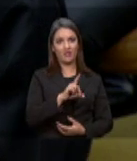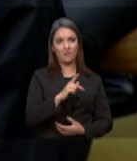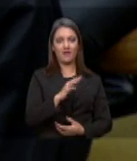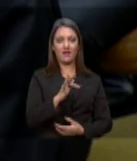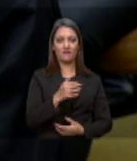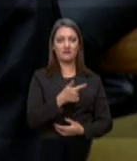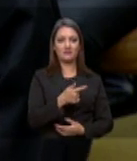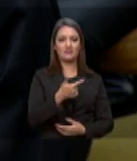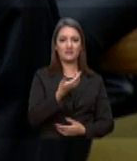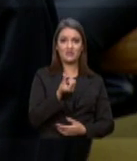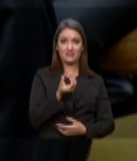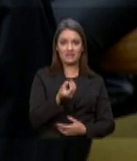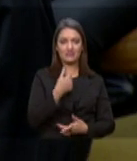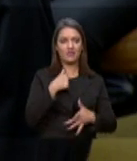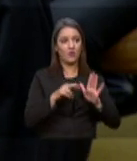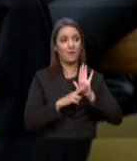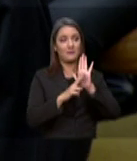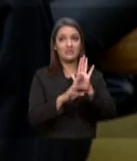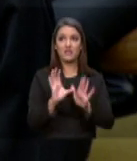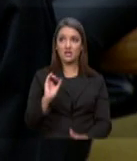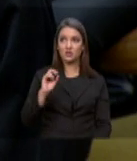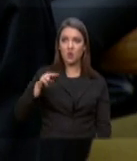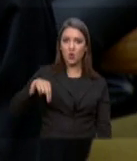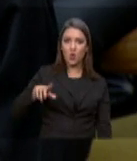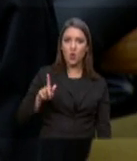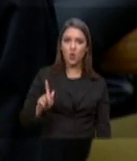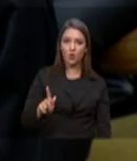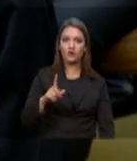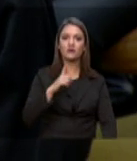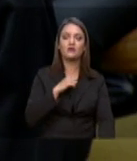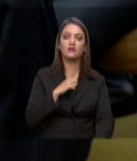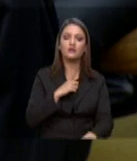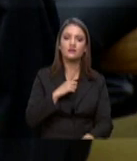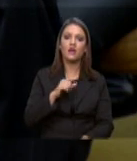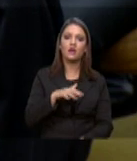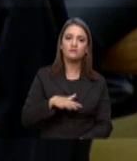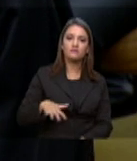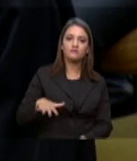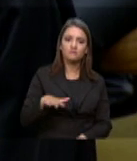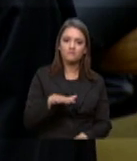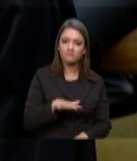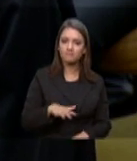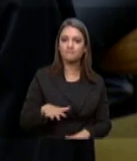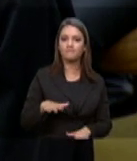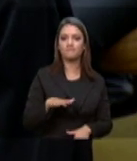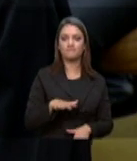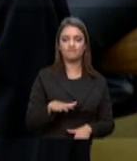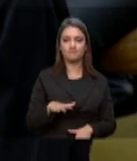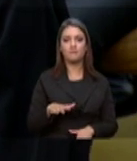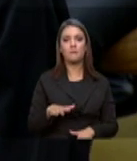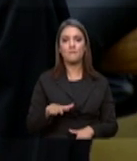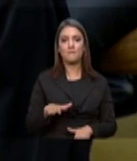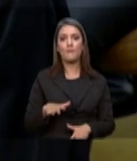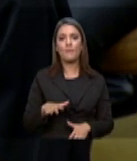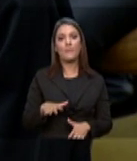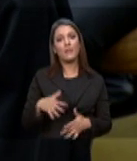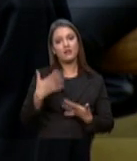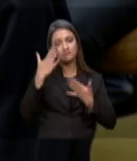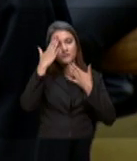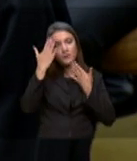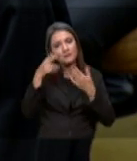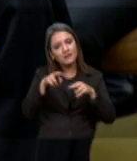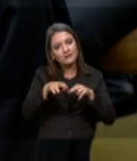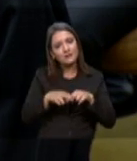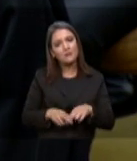das ONGs que integram o polo ativo da presente demanda, pela